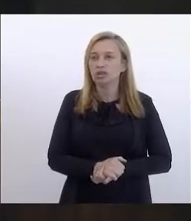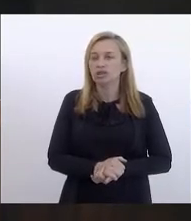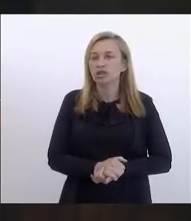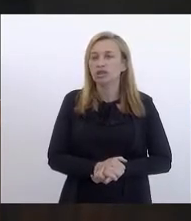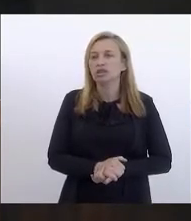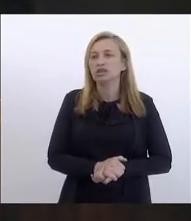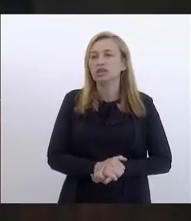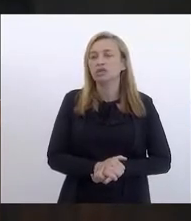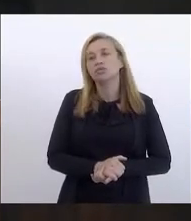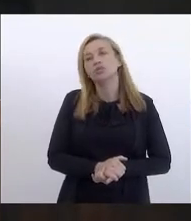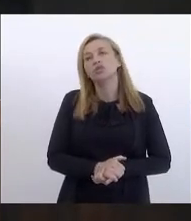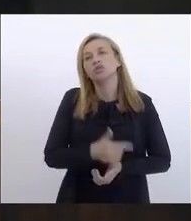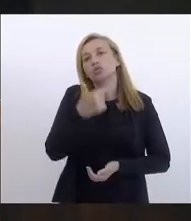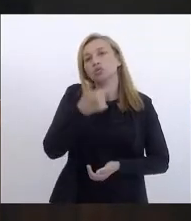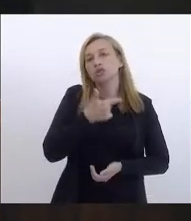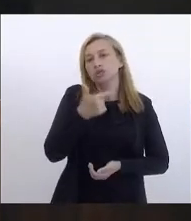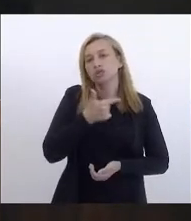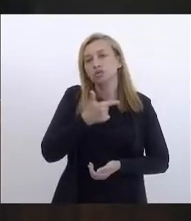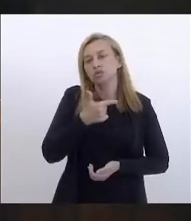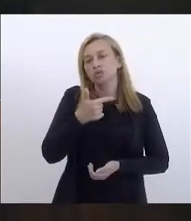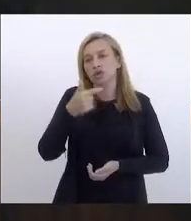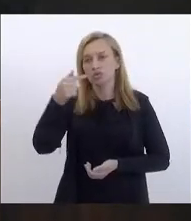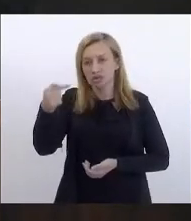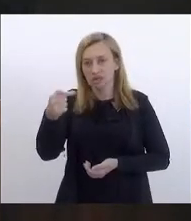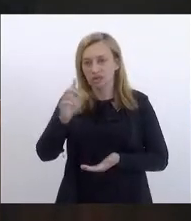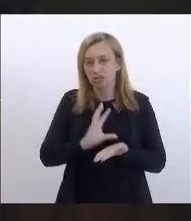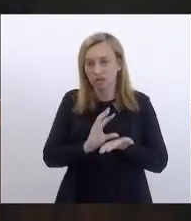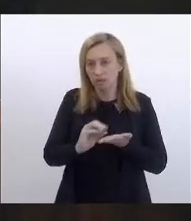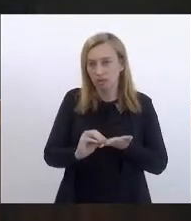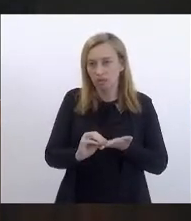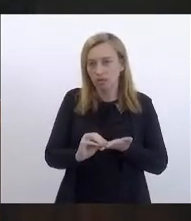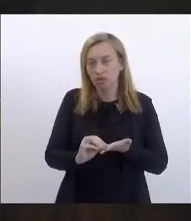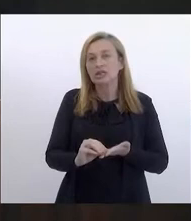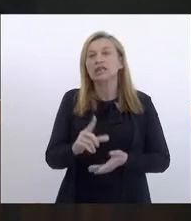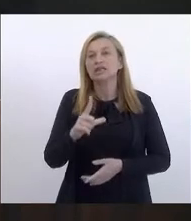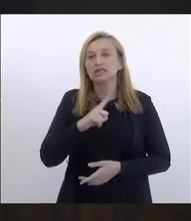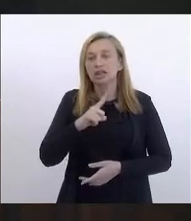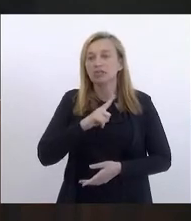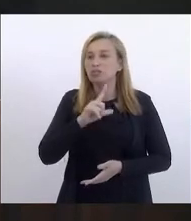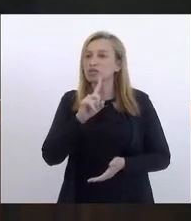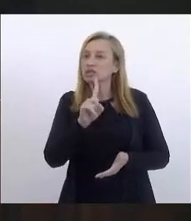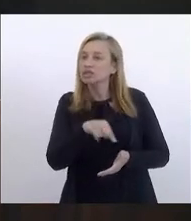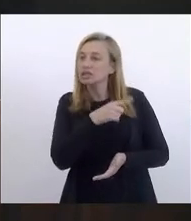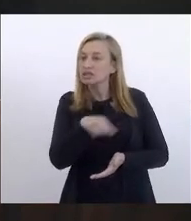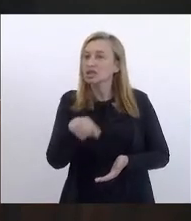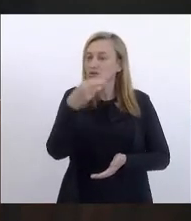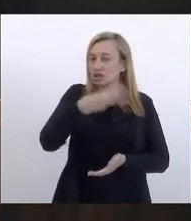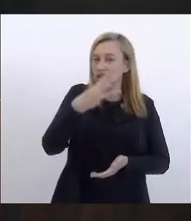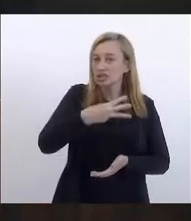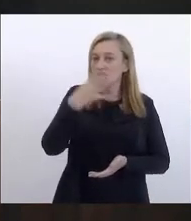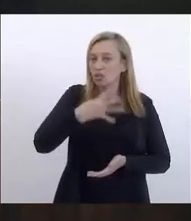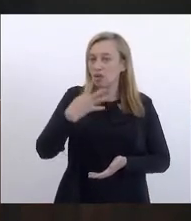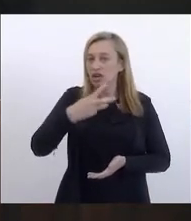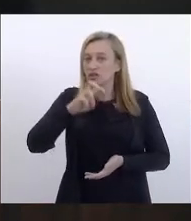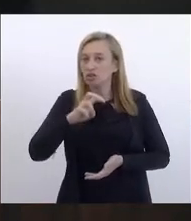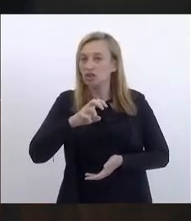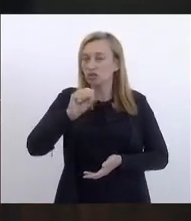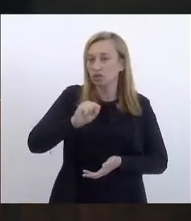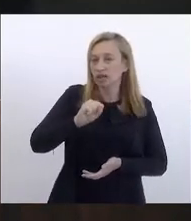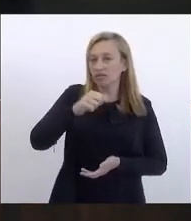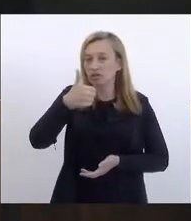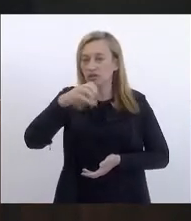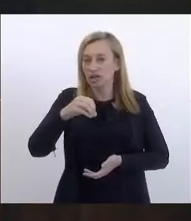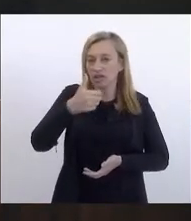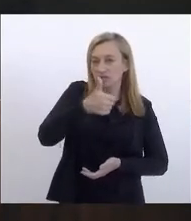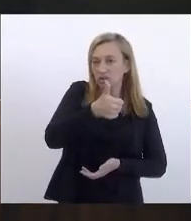que é o segundo e o sétimo da pauta, nós temos rejeitado o terceiro, o quarto, o quinto, o oitavo, o